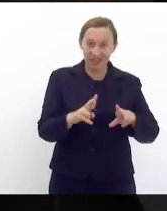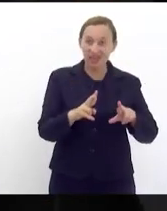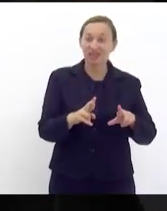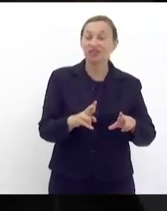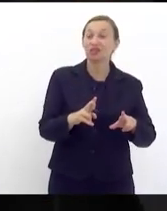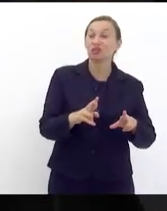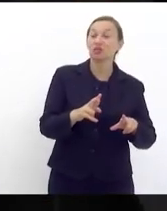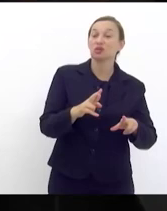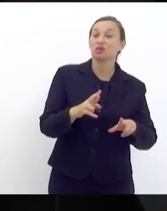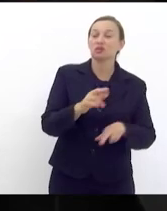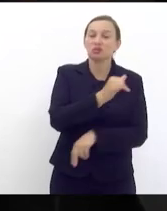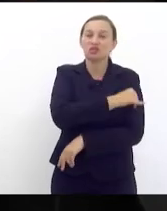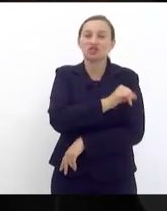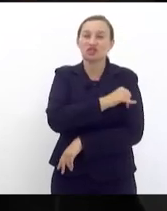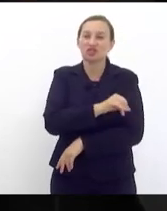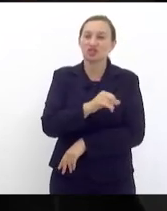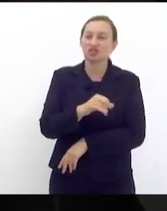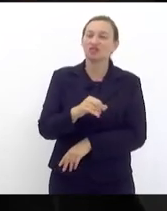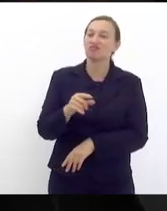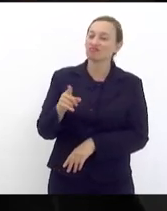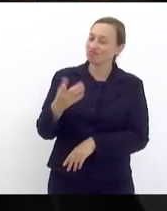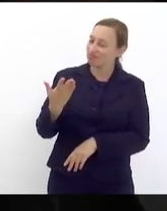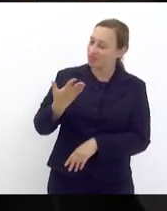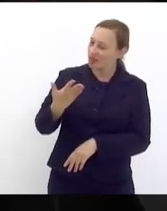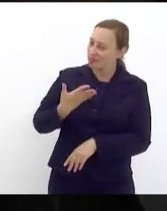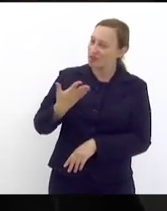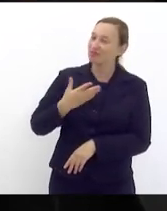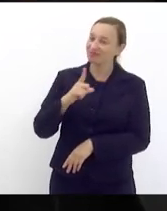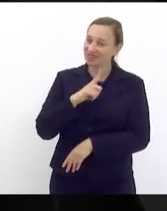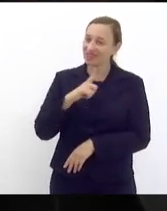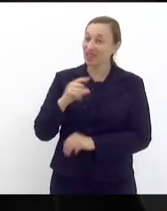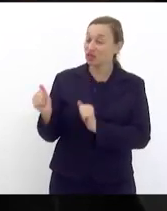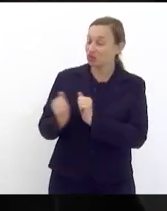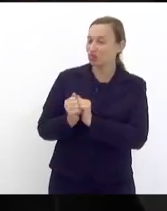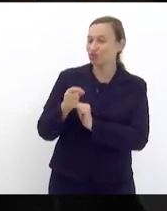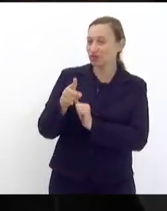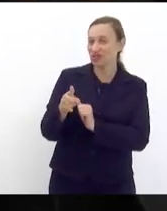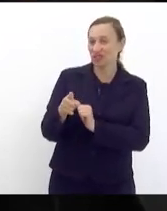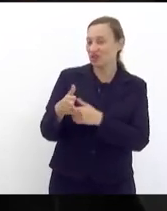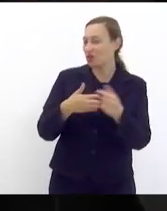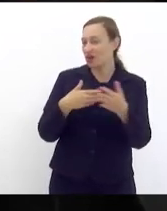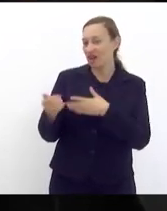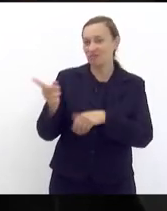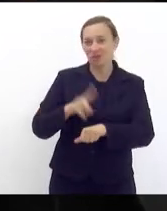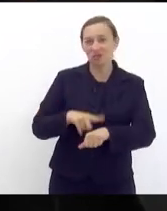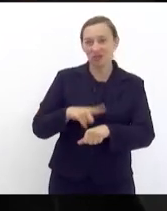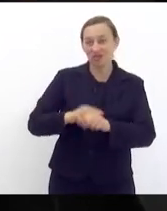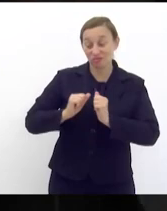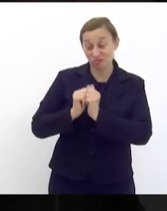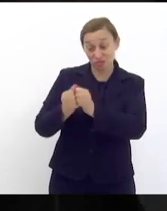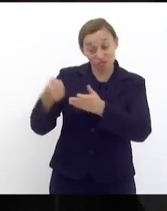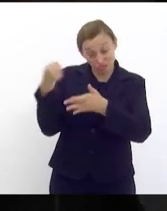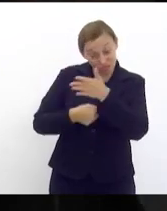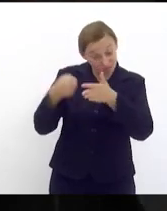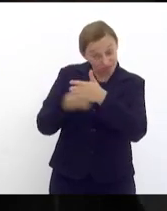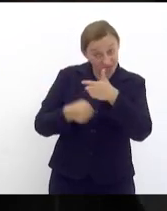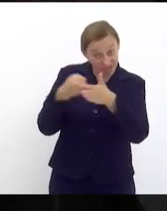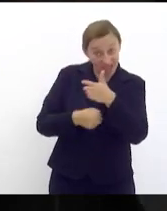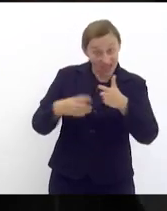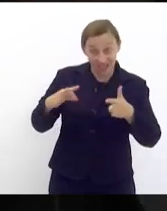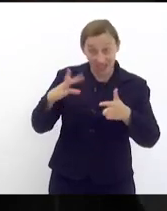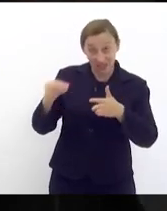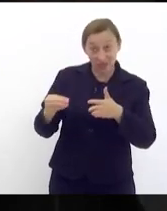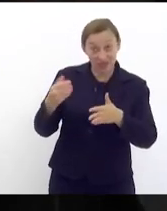político e tenho a certeza que você tem um amigo, Fernanda, do seu lado para o que der e vier e vamos estar juntos, se Deus quiser, em todas